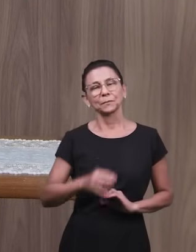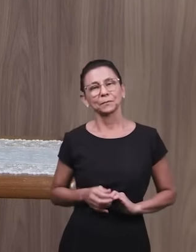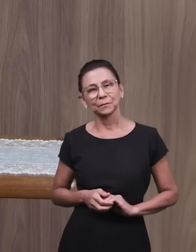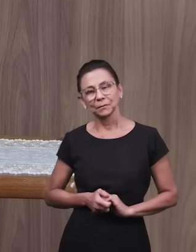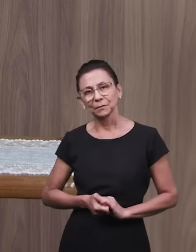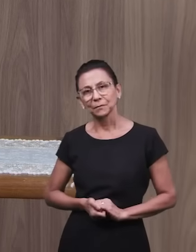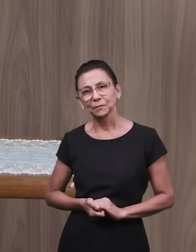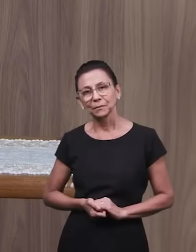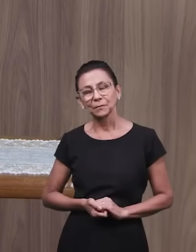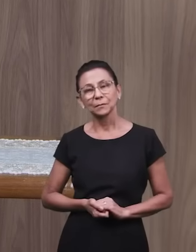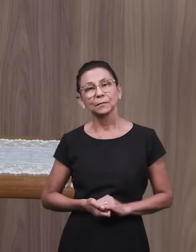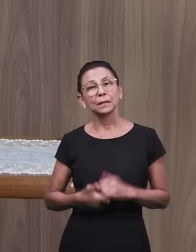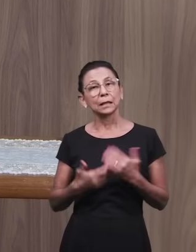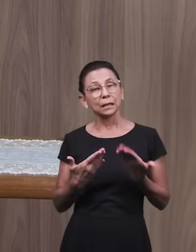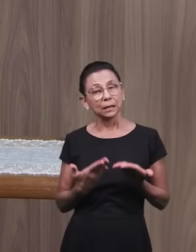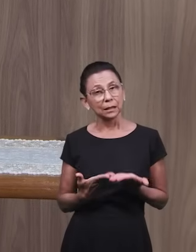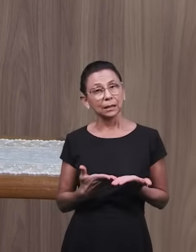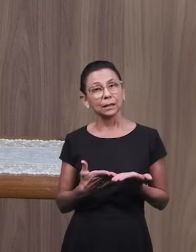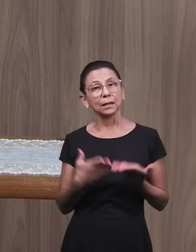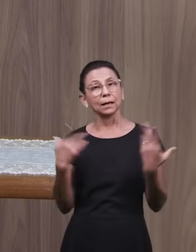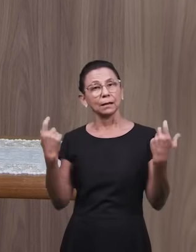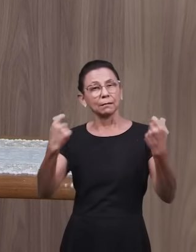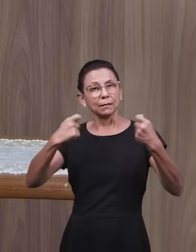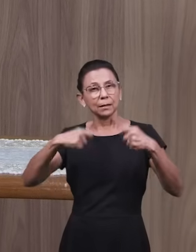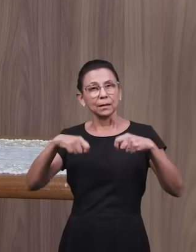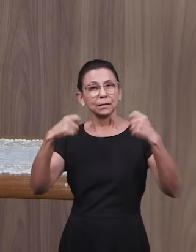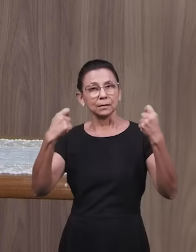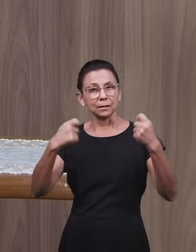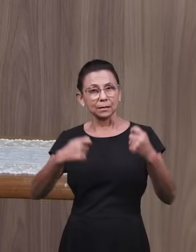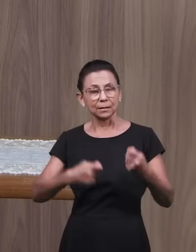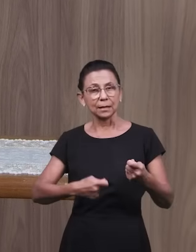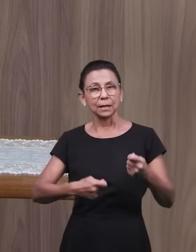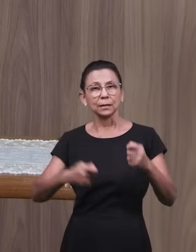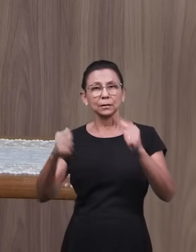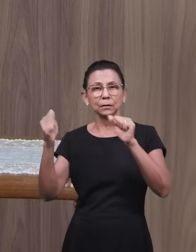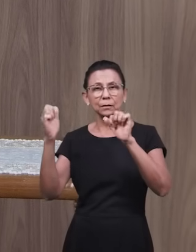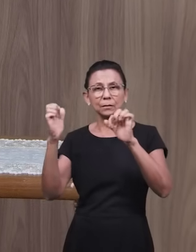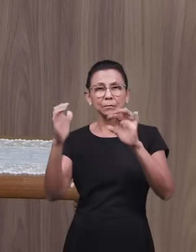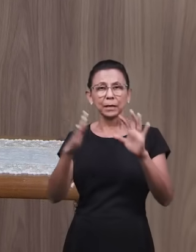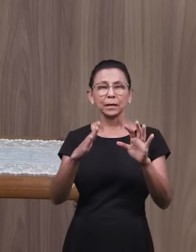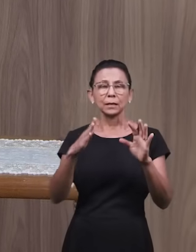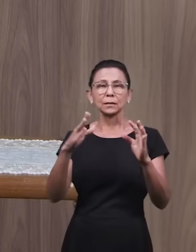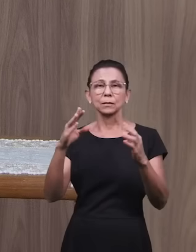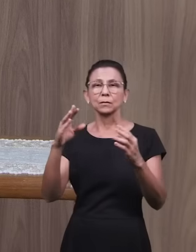os recursos que Deus te deu, que são recursos eternos,